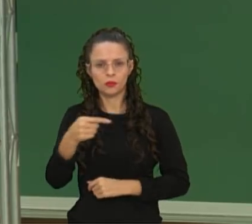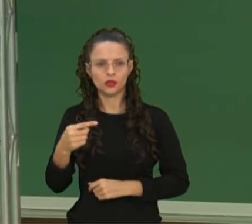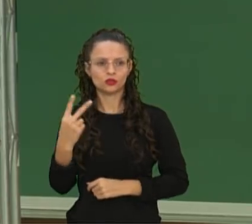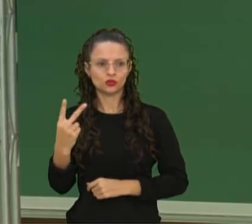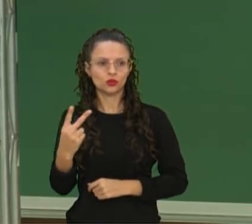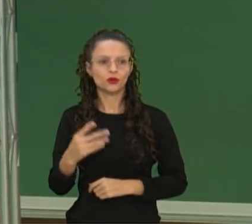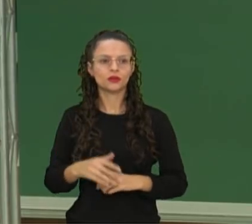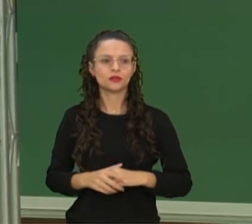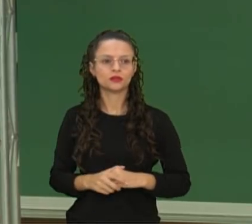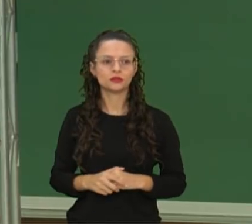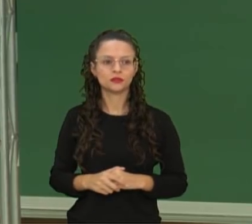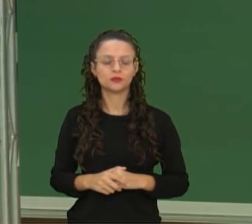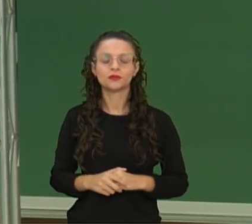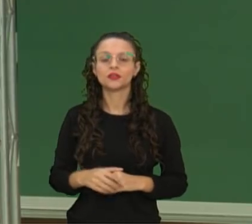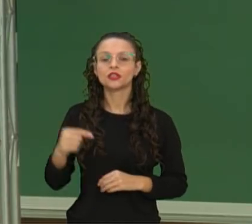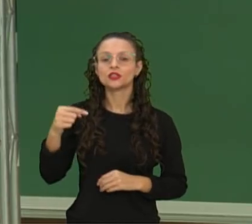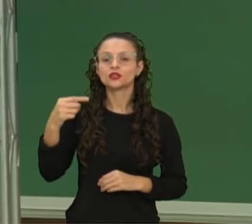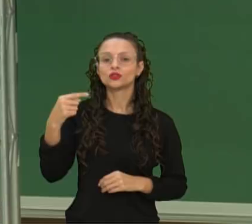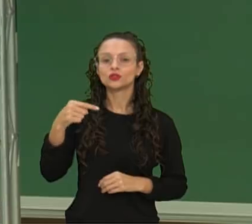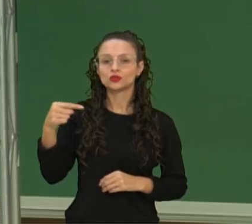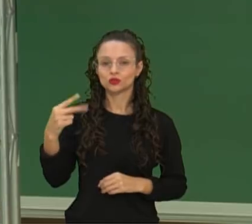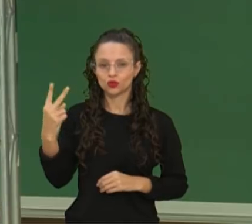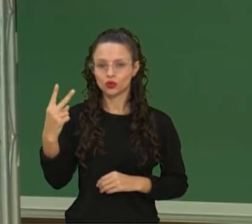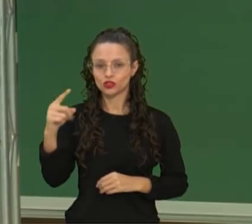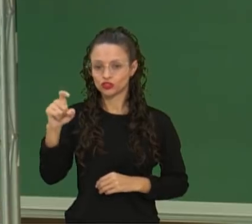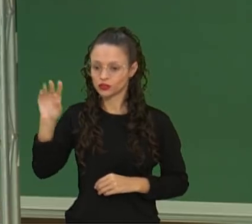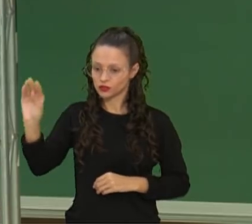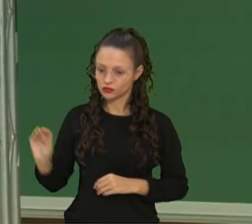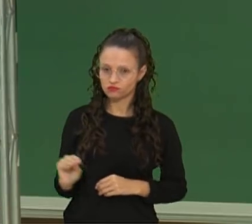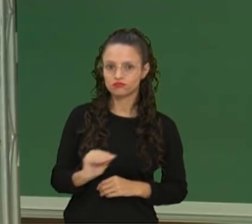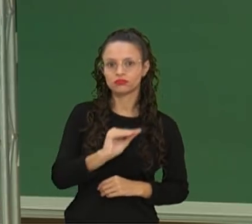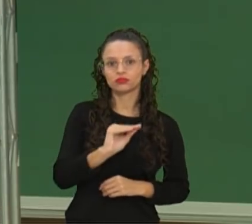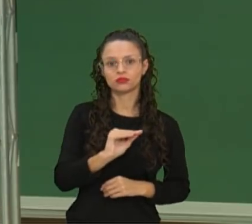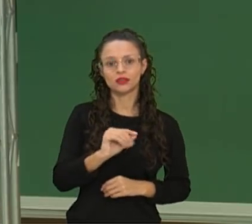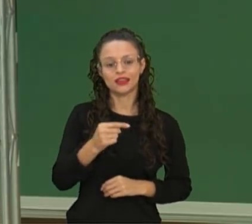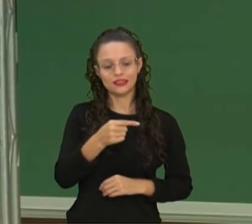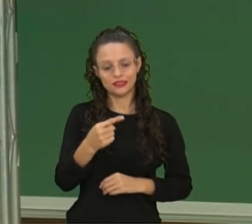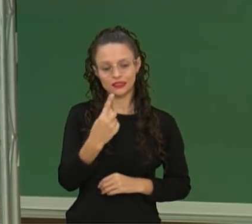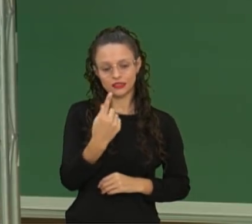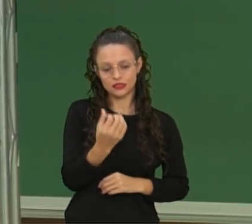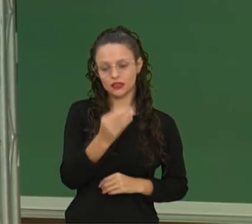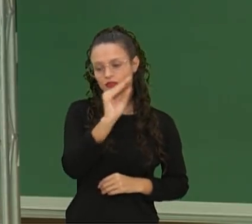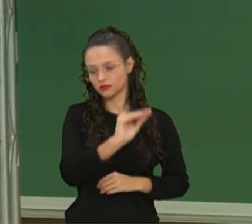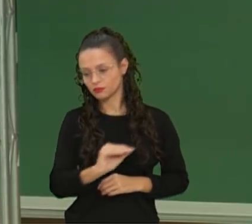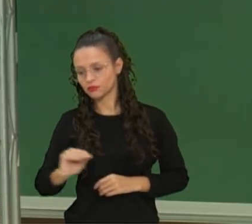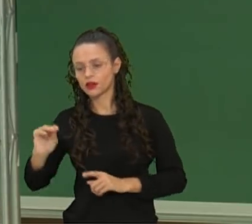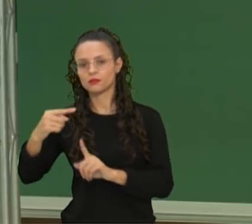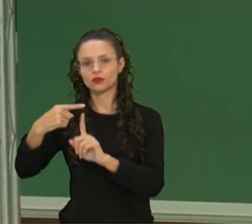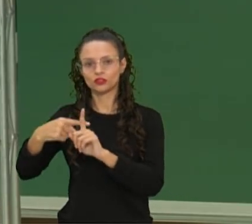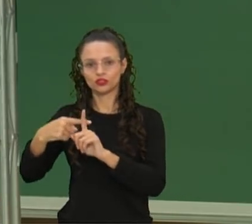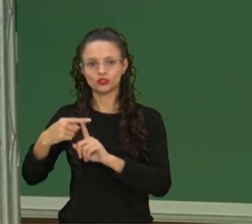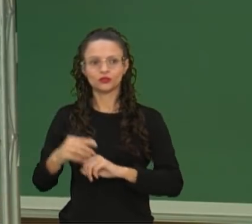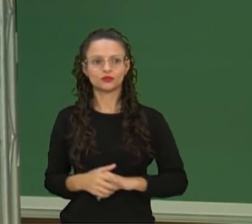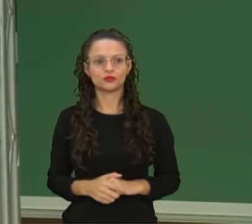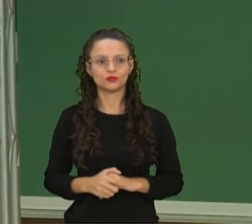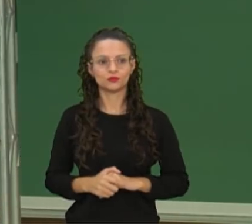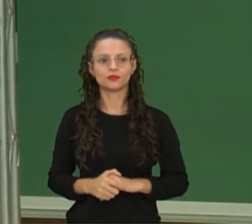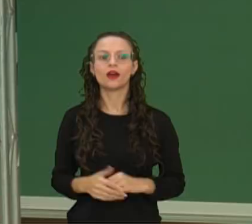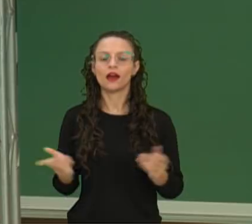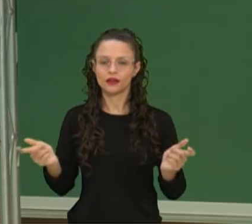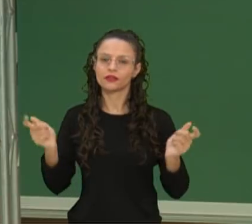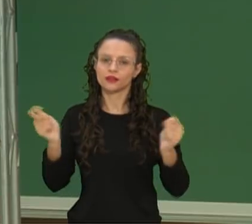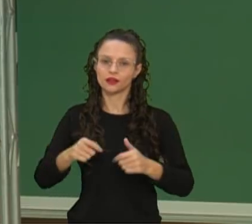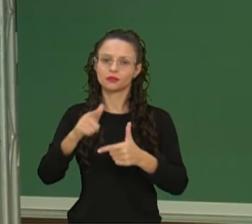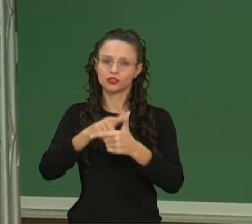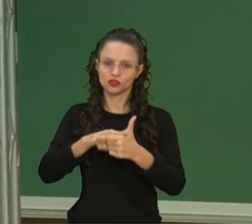melhor, né, esse 2x negativo vem para cá positivo, 16 negativo para lá positivo, fica mais fácil um pouco. E sim eu posso